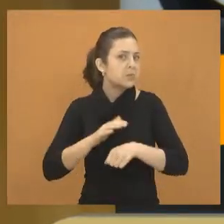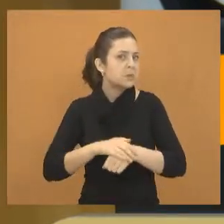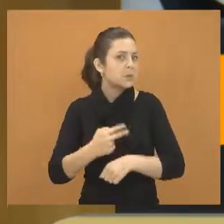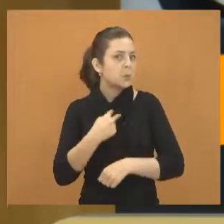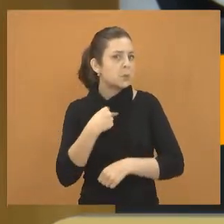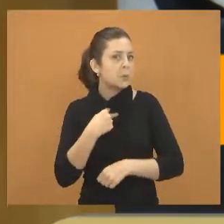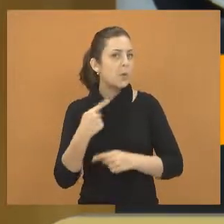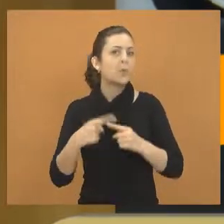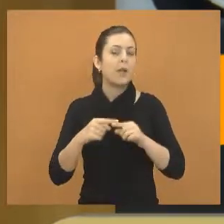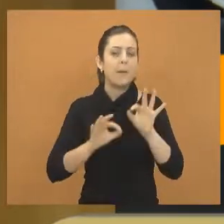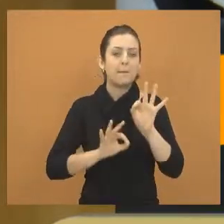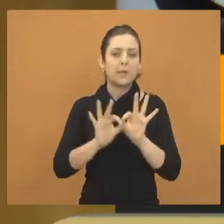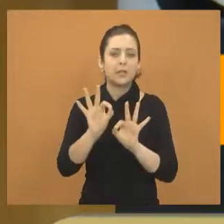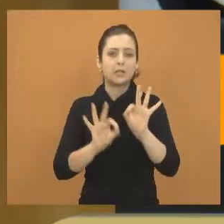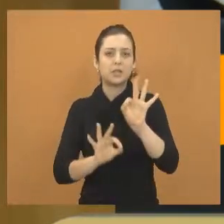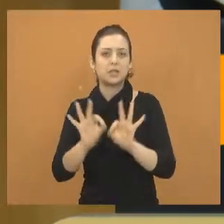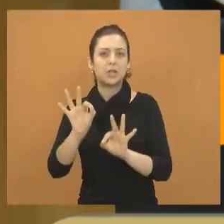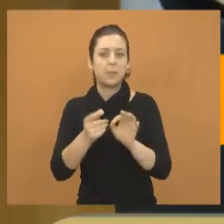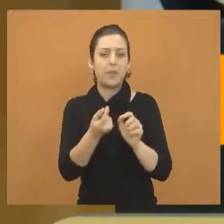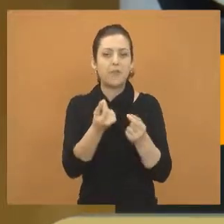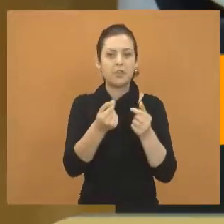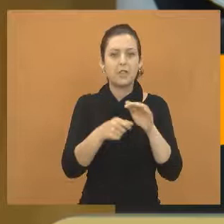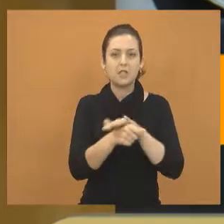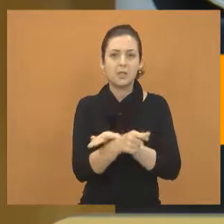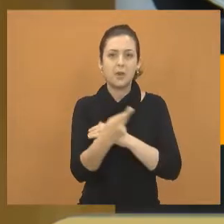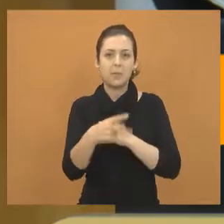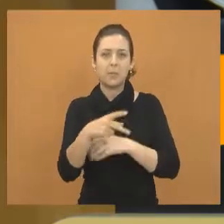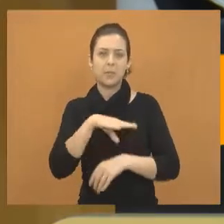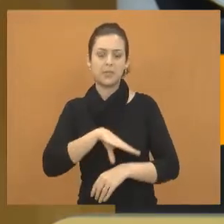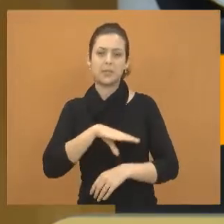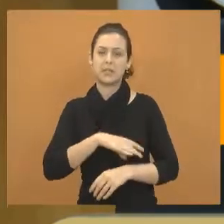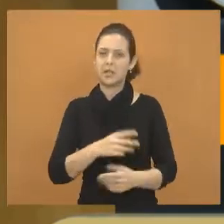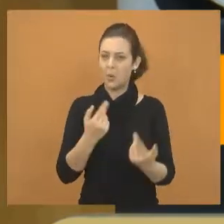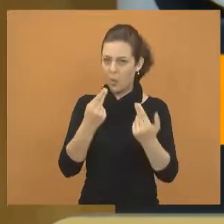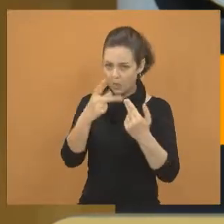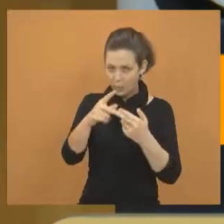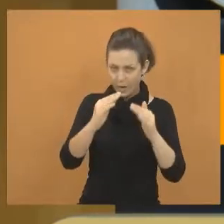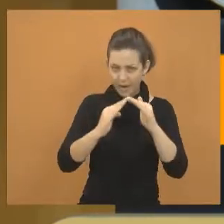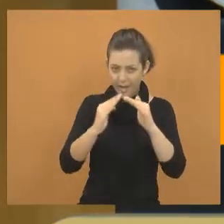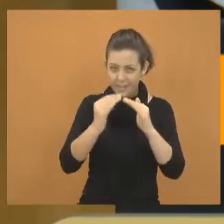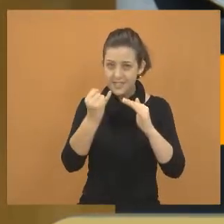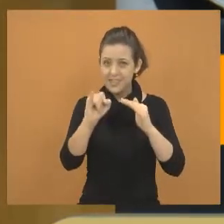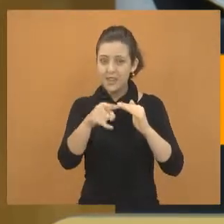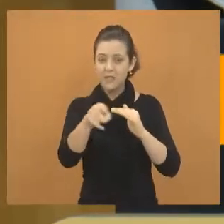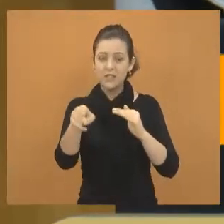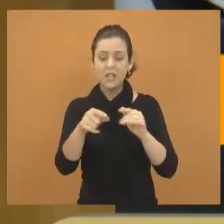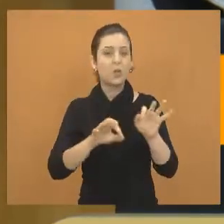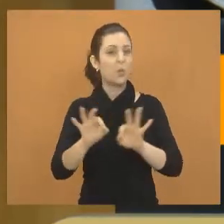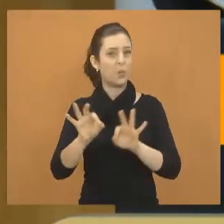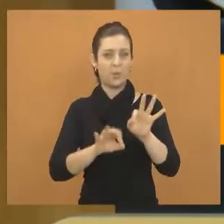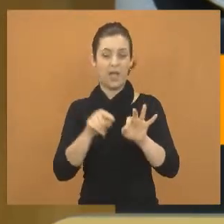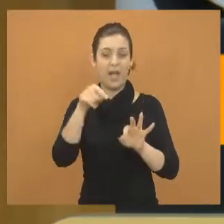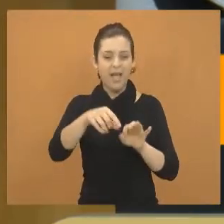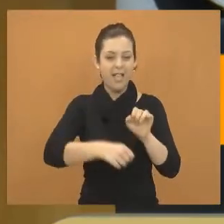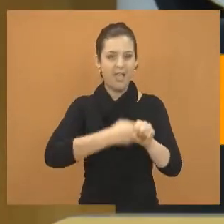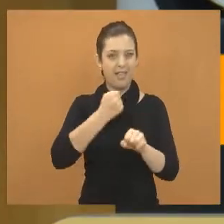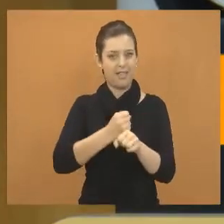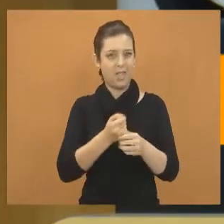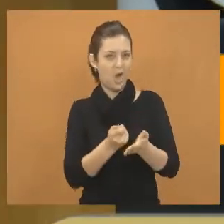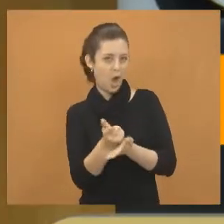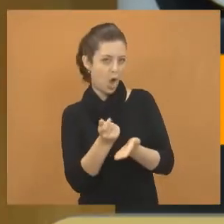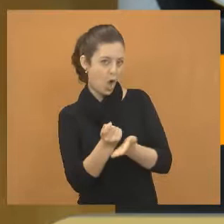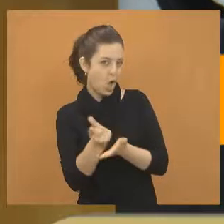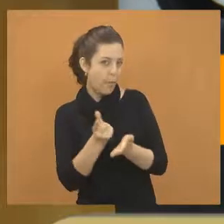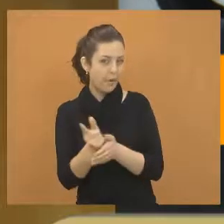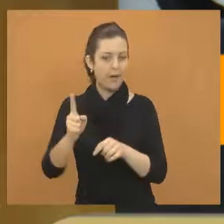um planejamento financeiro do município. É como na sua casa, se você não planejou naquele ano comprar